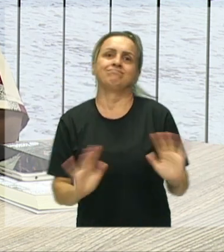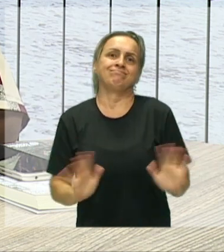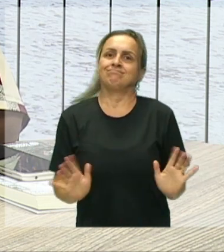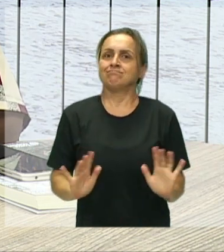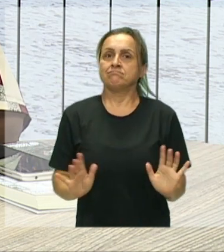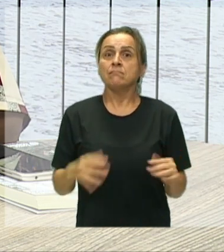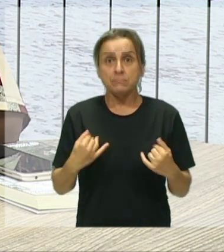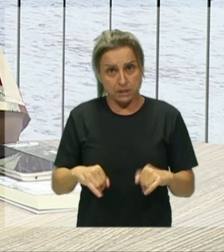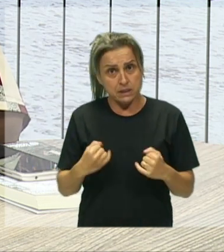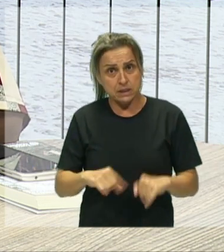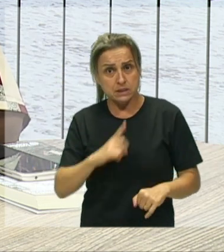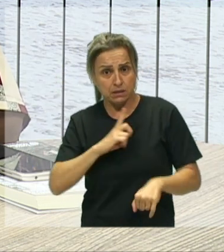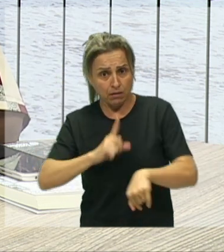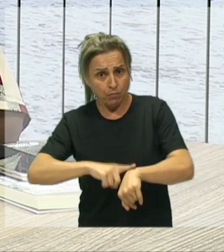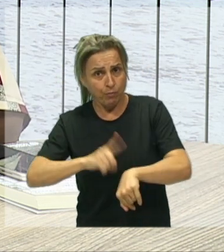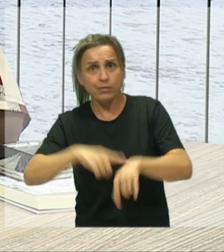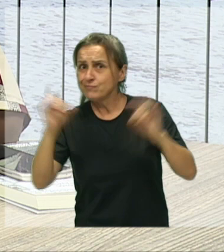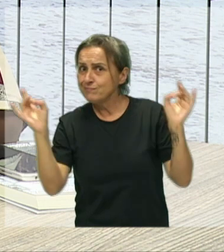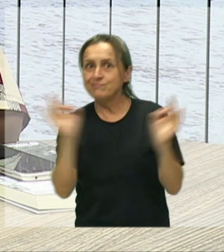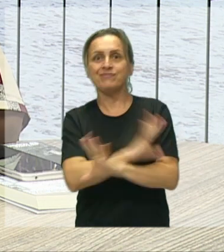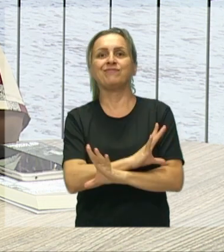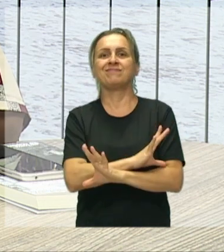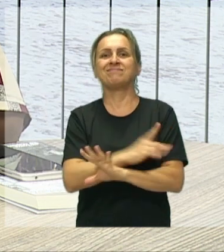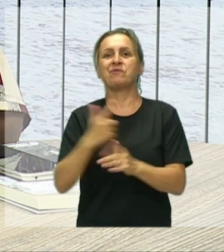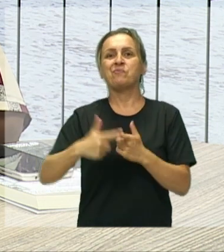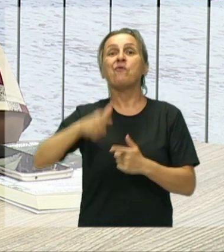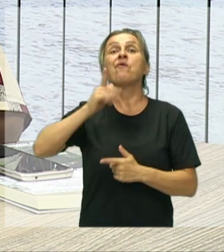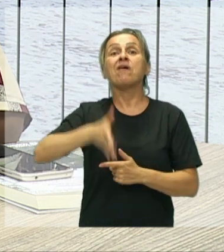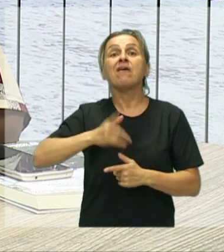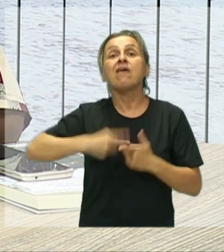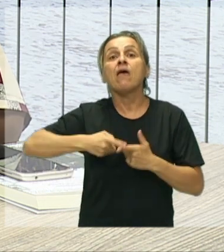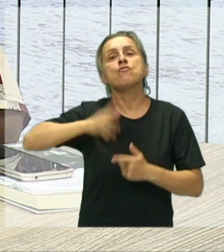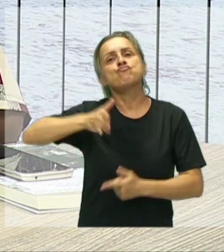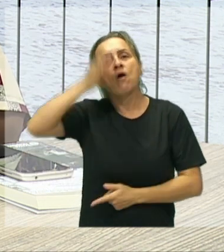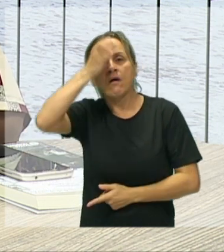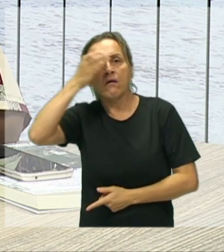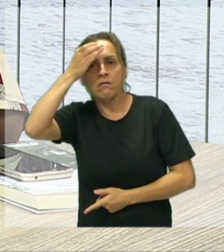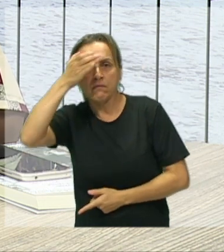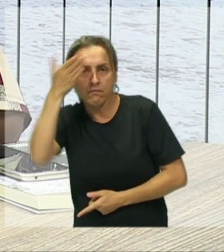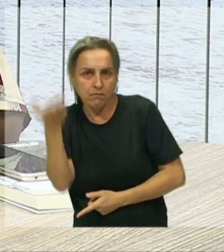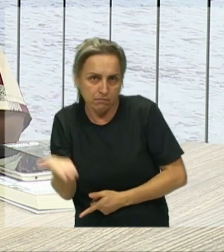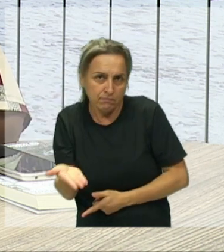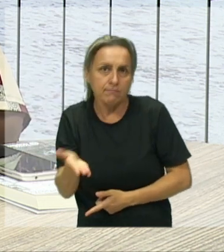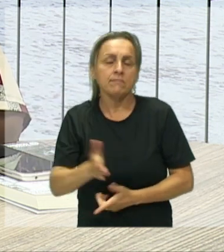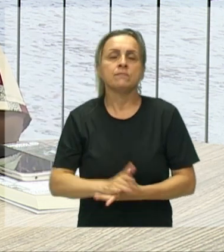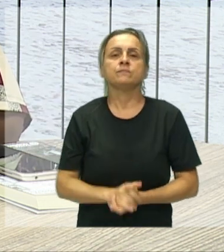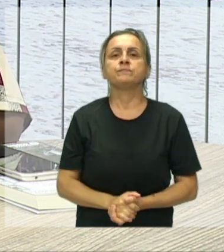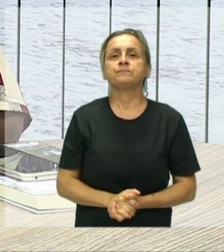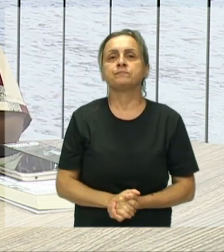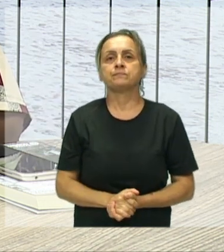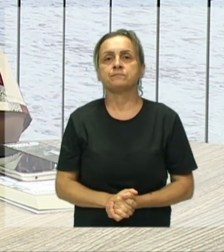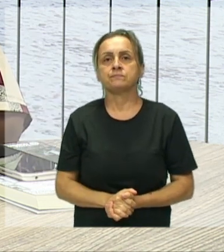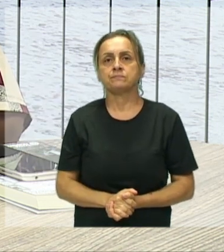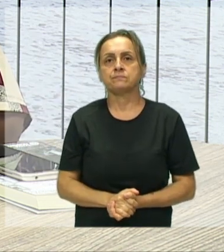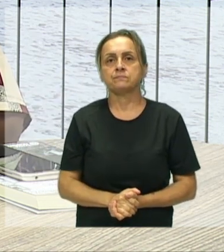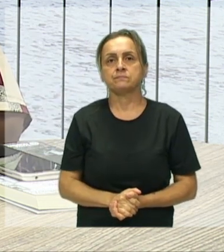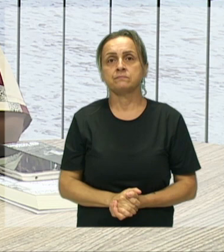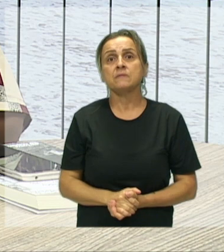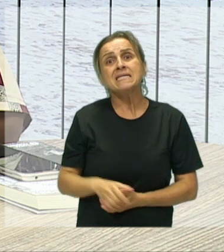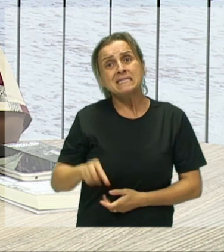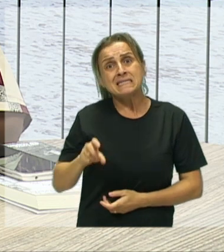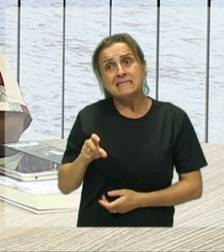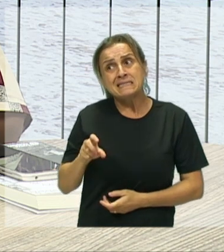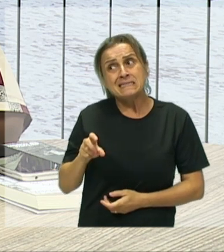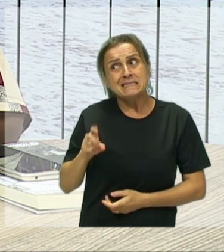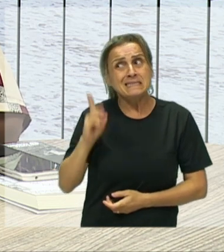sejam superadas. Então, que elas não sejam mais necessárias. Que elas não sejam mais necessárias. Quando nós tivermos uma sociedade